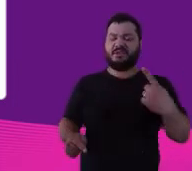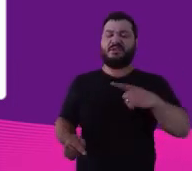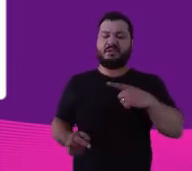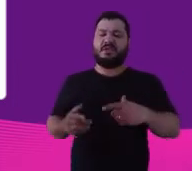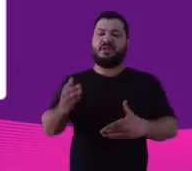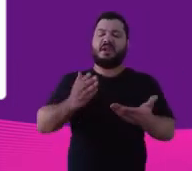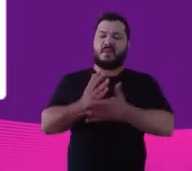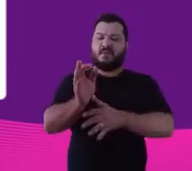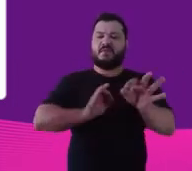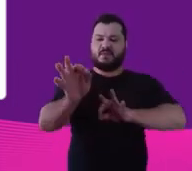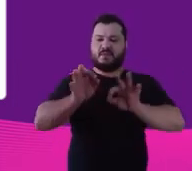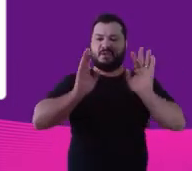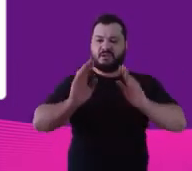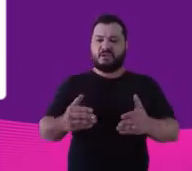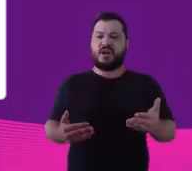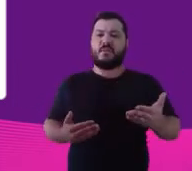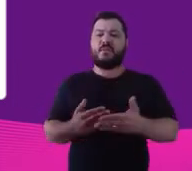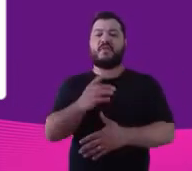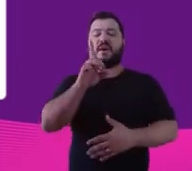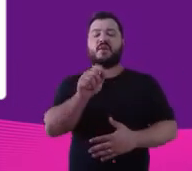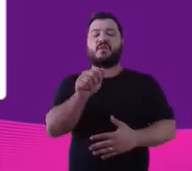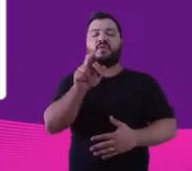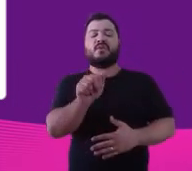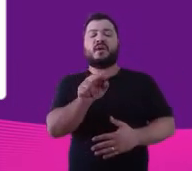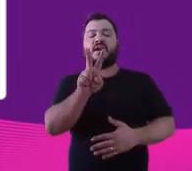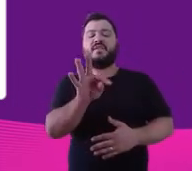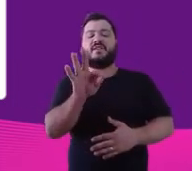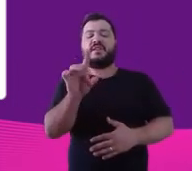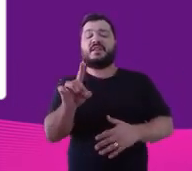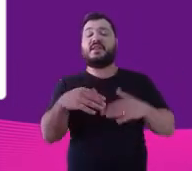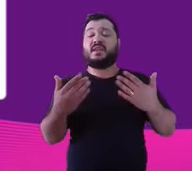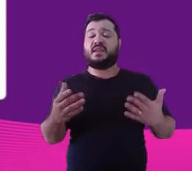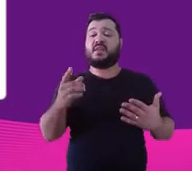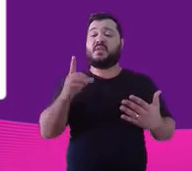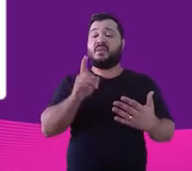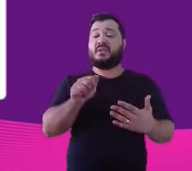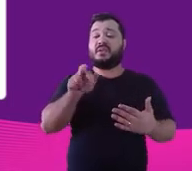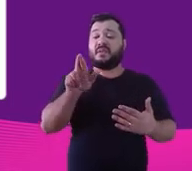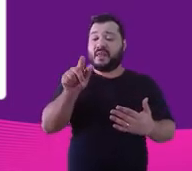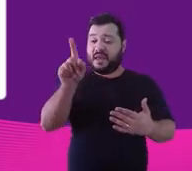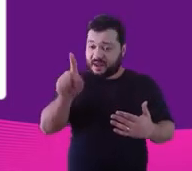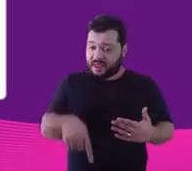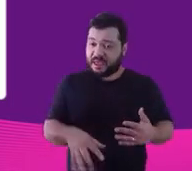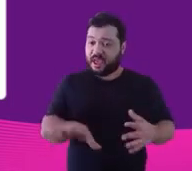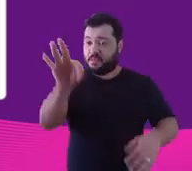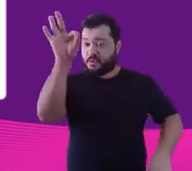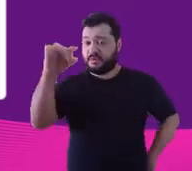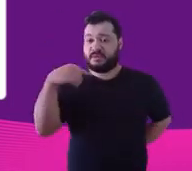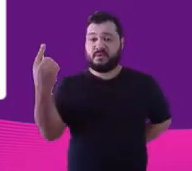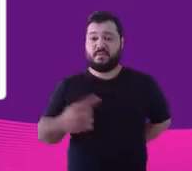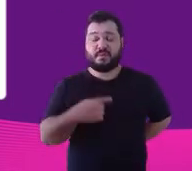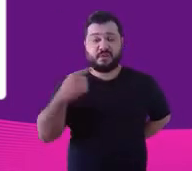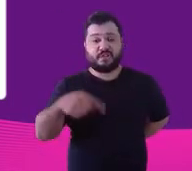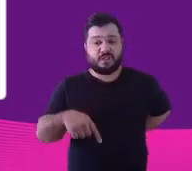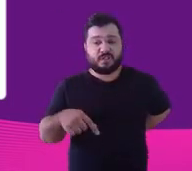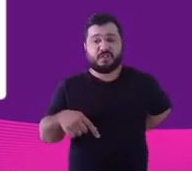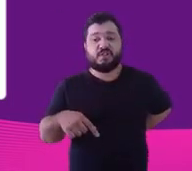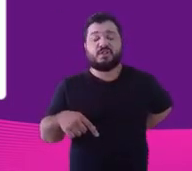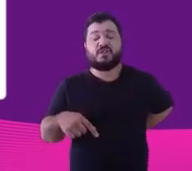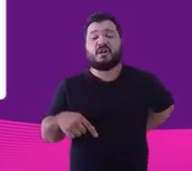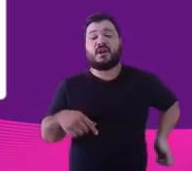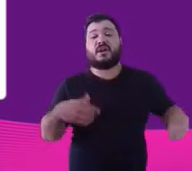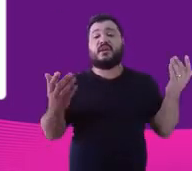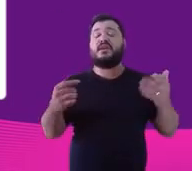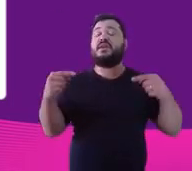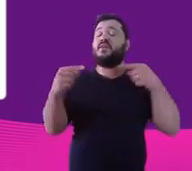aprovação regulatória aprovada do dar arrepender então Z data é uma opção para gente aqui tá Serra